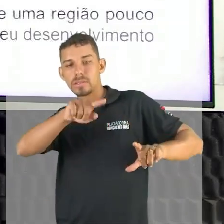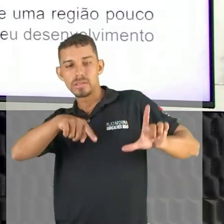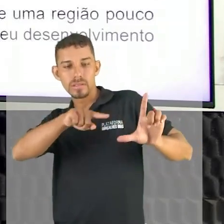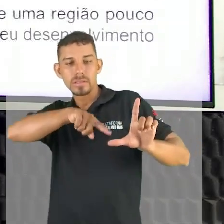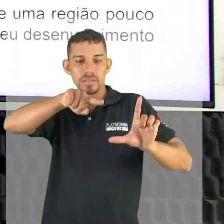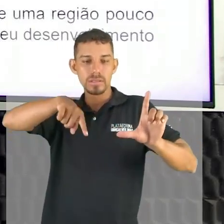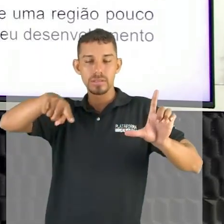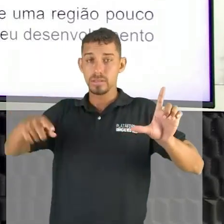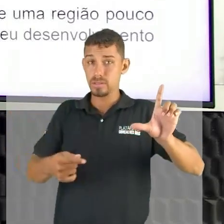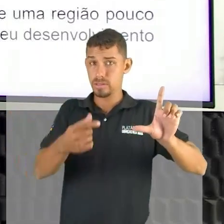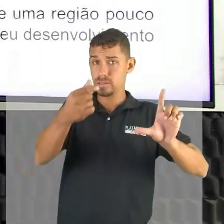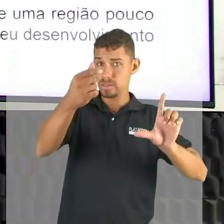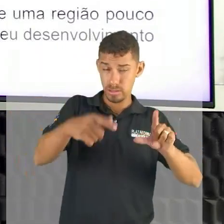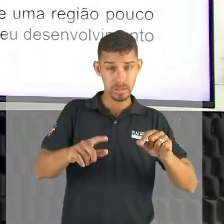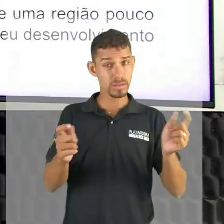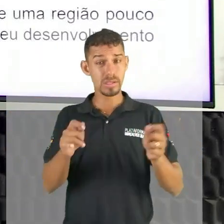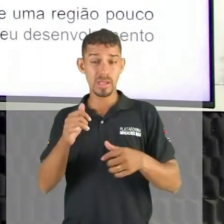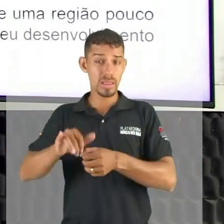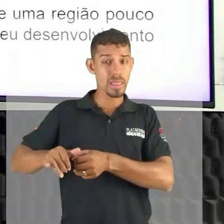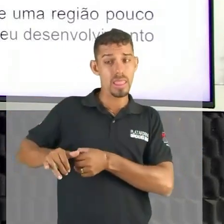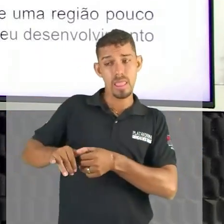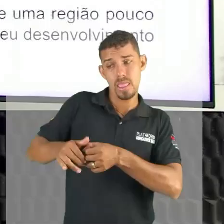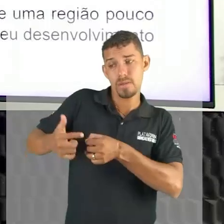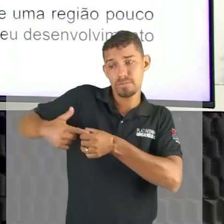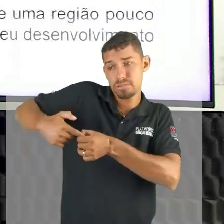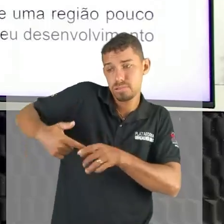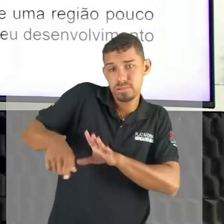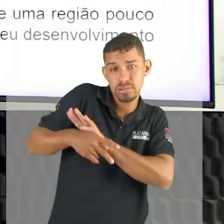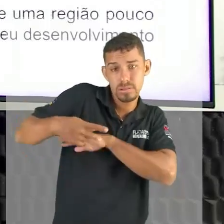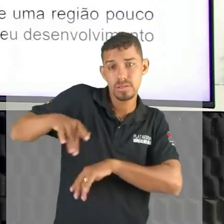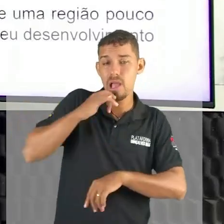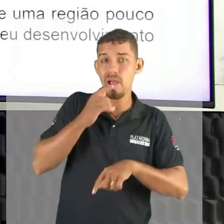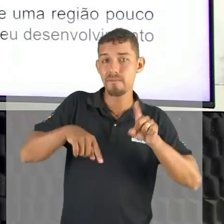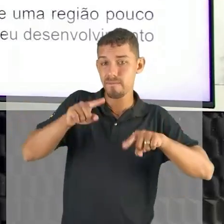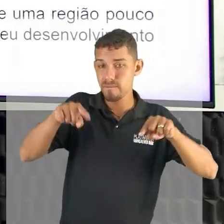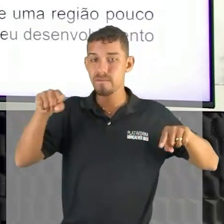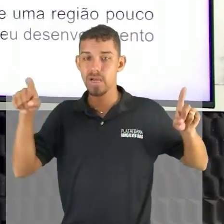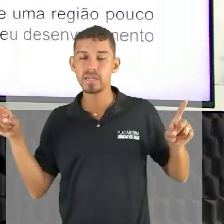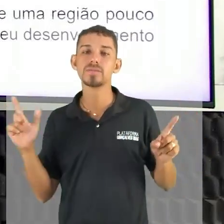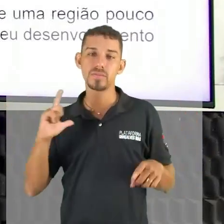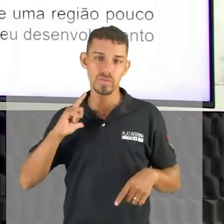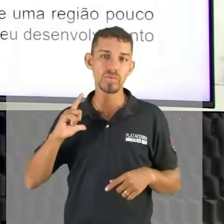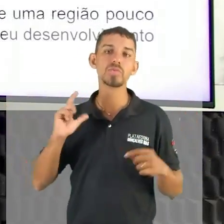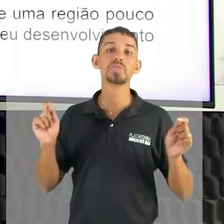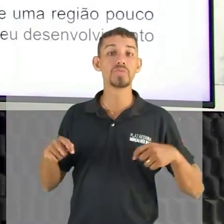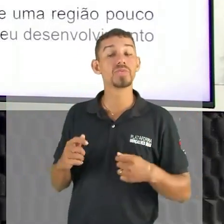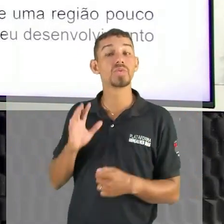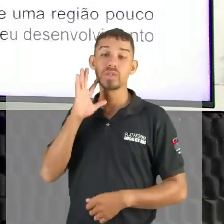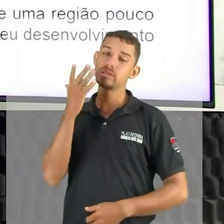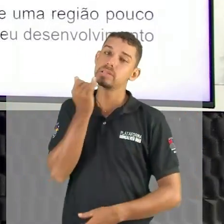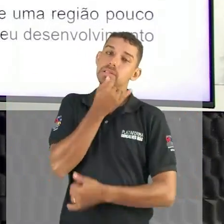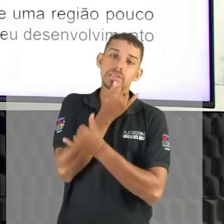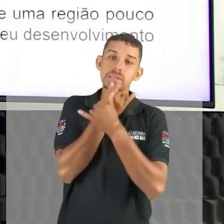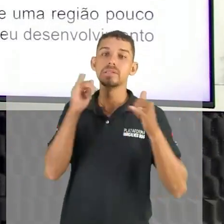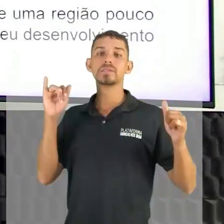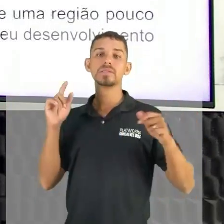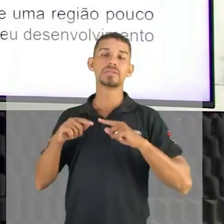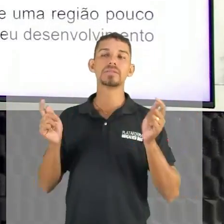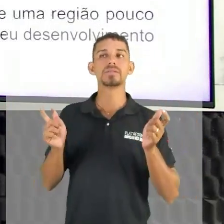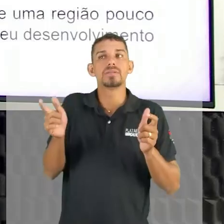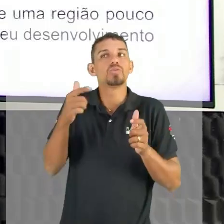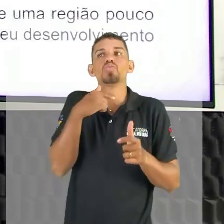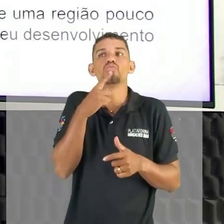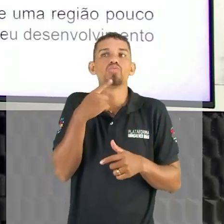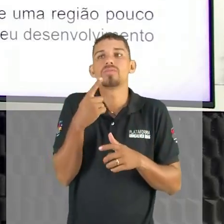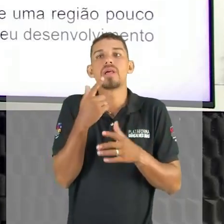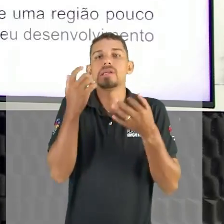preço do petróleo e a quantidade de petróleo produzida passem por variações. E isso, infelizmente, tira a garantia